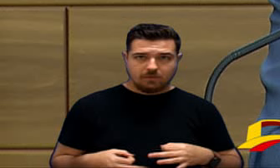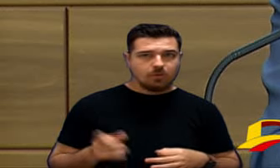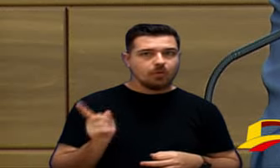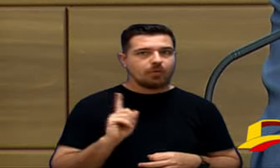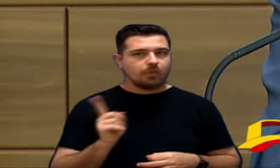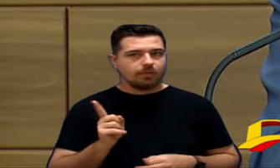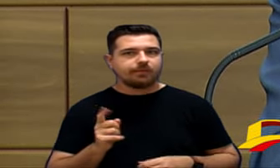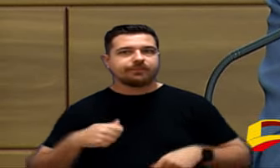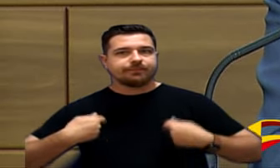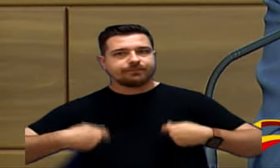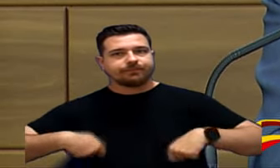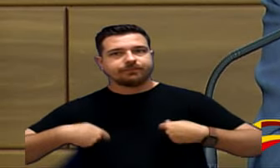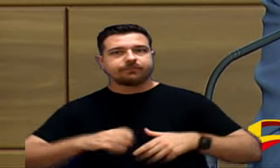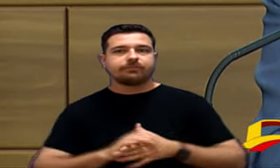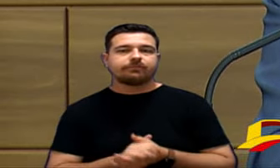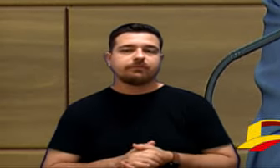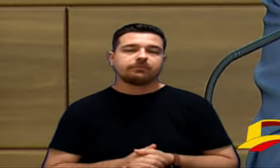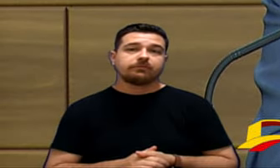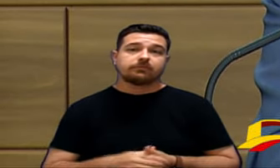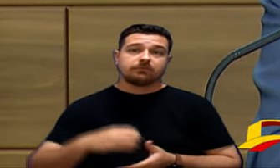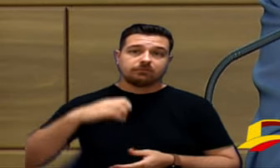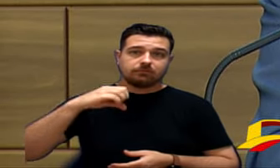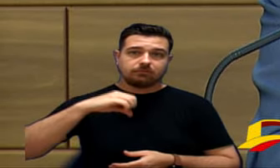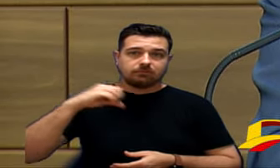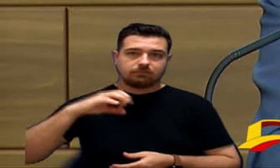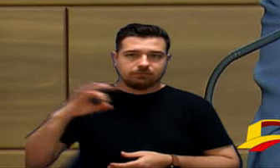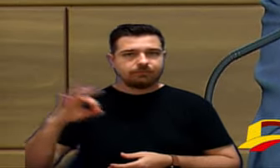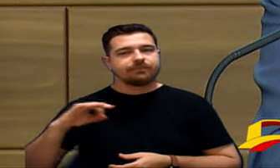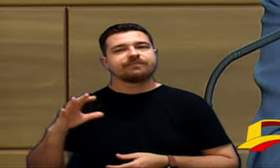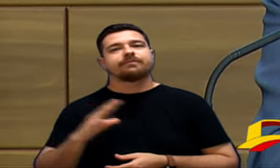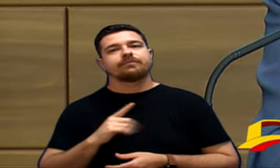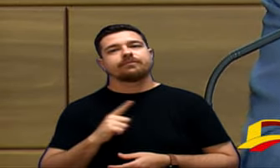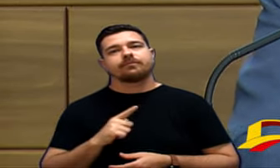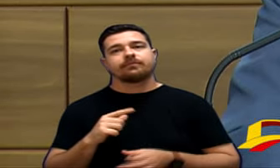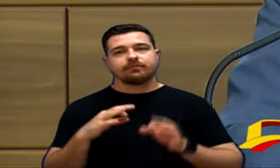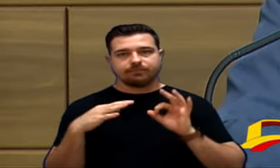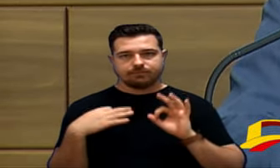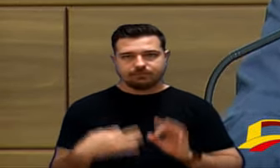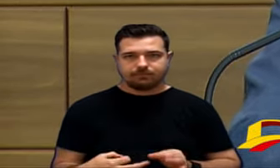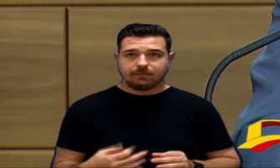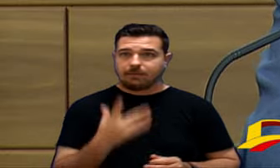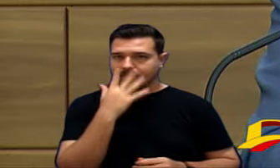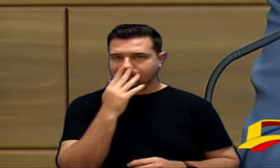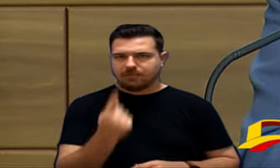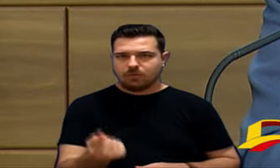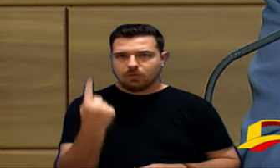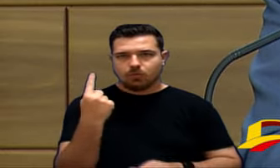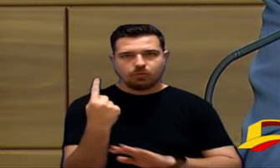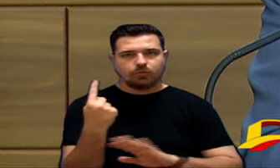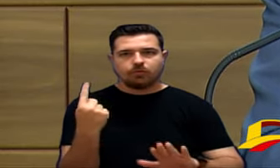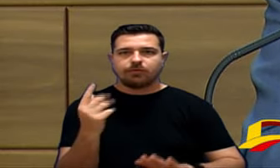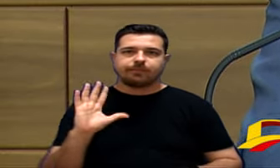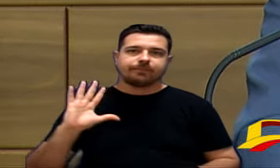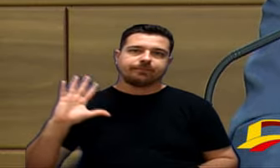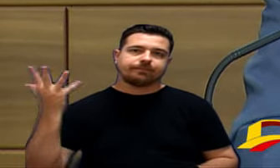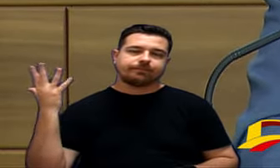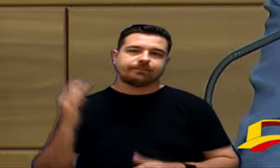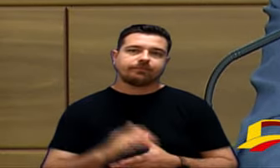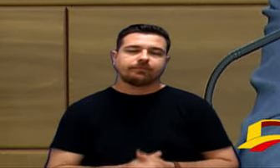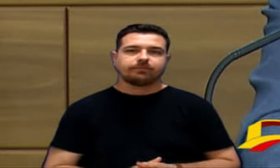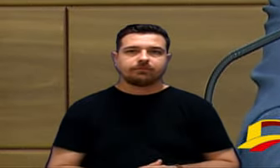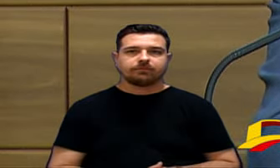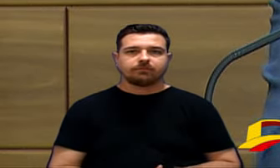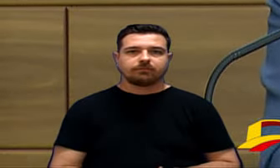sindicato que as represente e 99% dos casos tem esse o caso da Absoluta me parece que foi o único que acabou escapando dessa